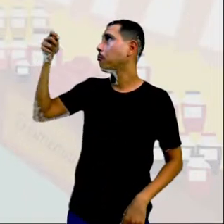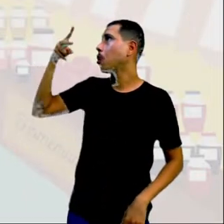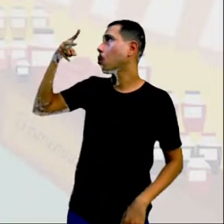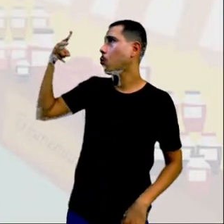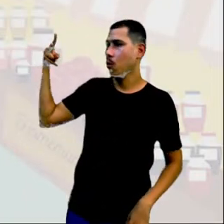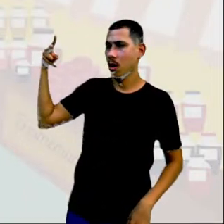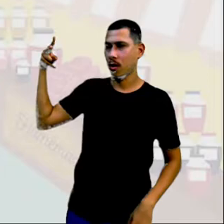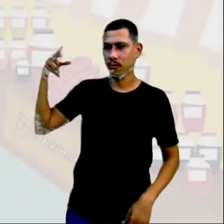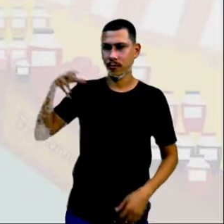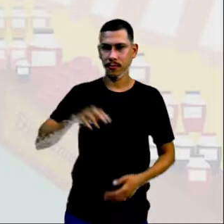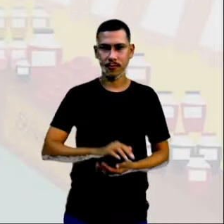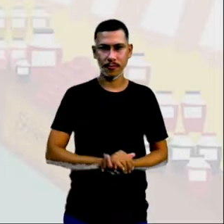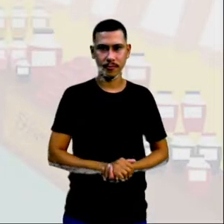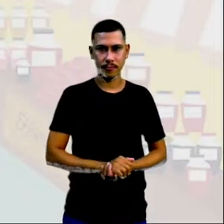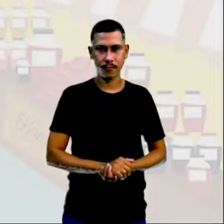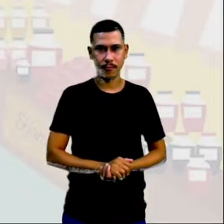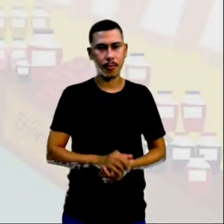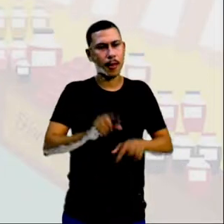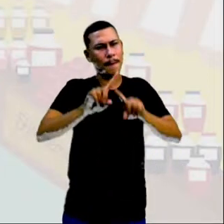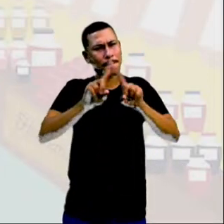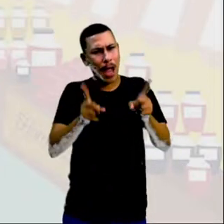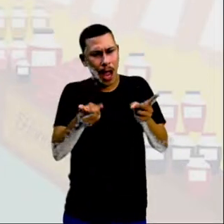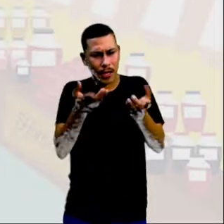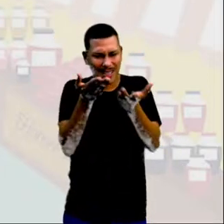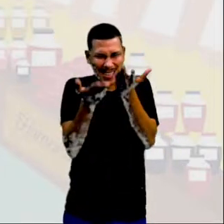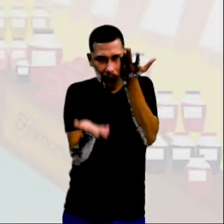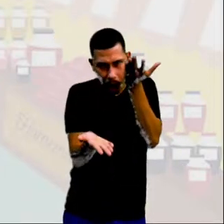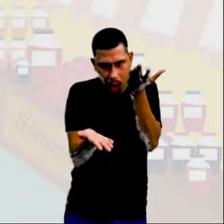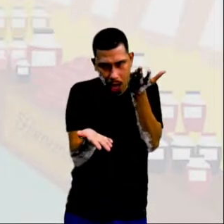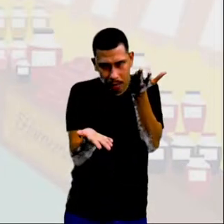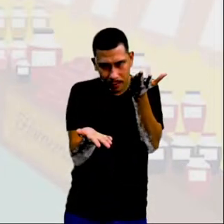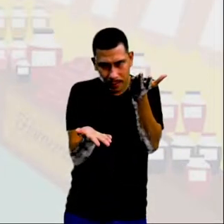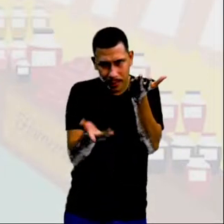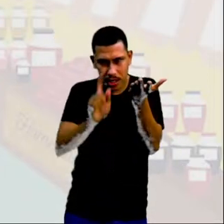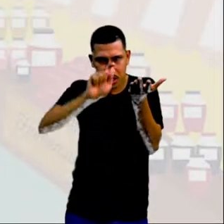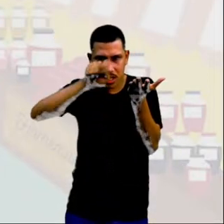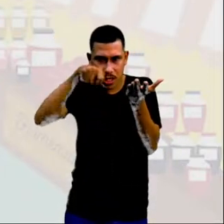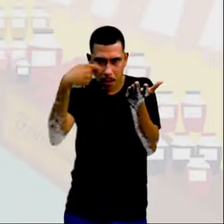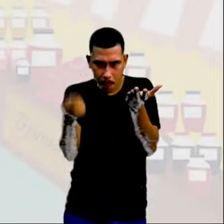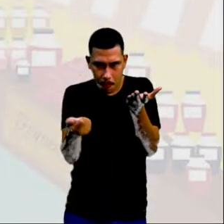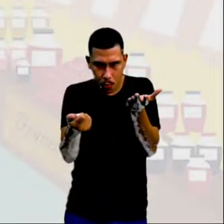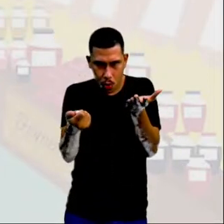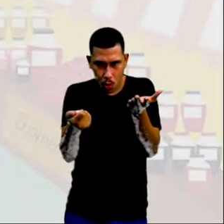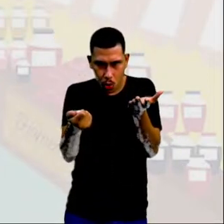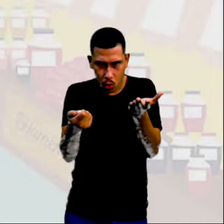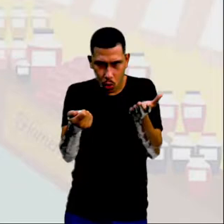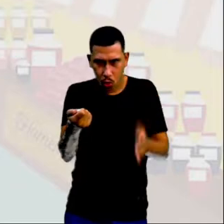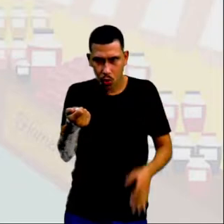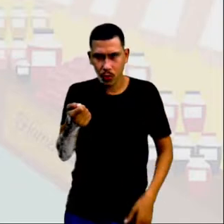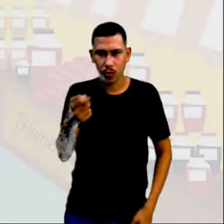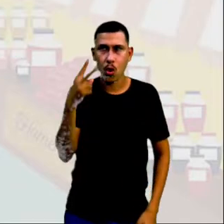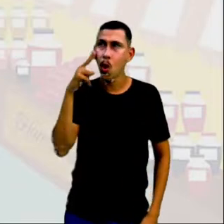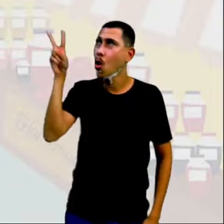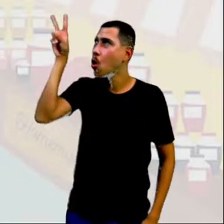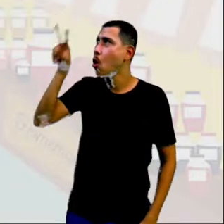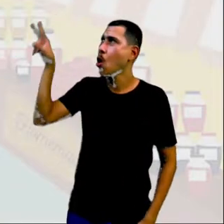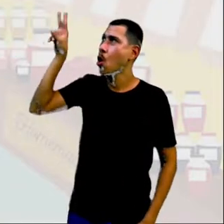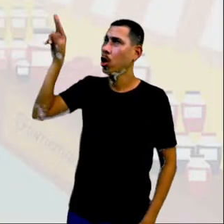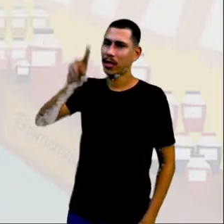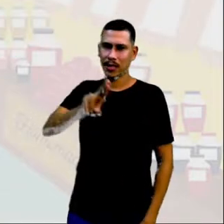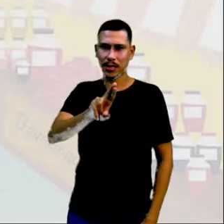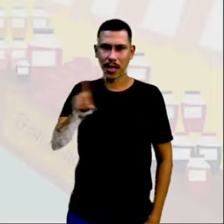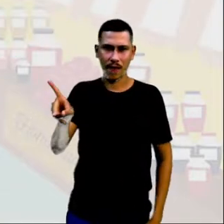em desigualdade, tá bom? E o símbolo para desigualdade, a gente costuma chamar